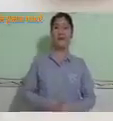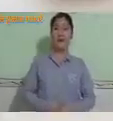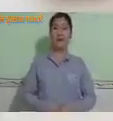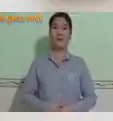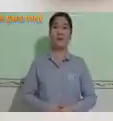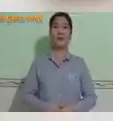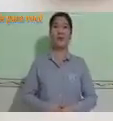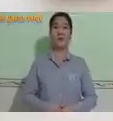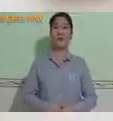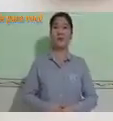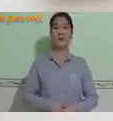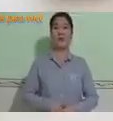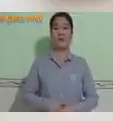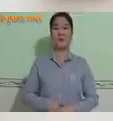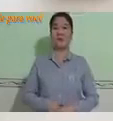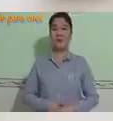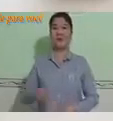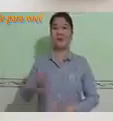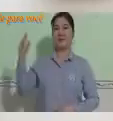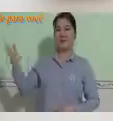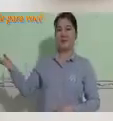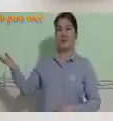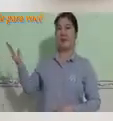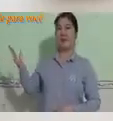artrite reumatoide, S e acento agudo